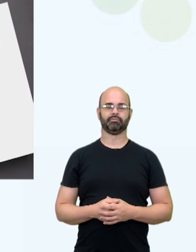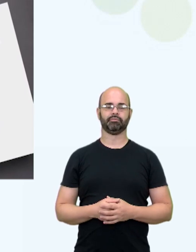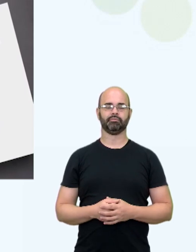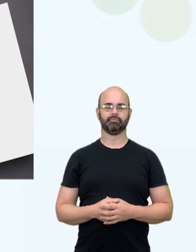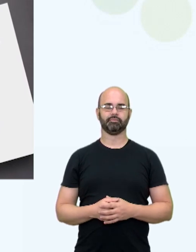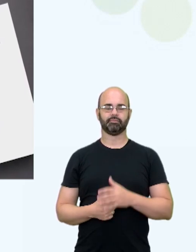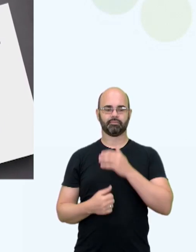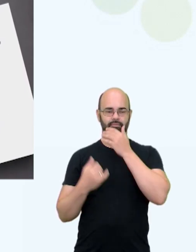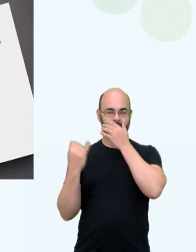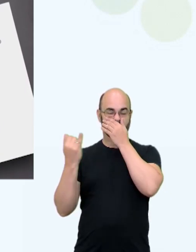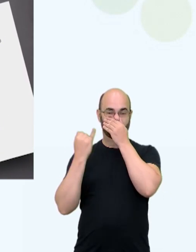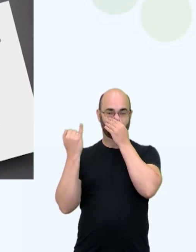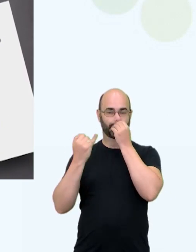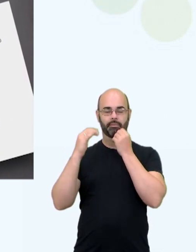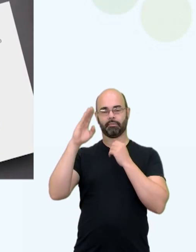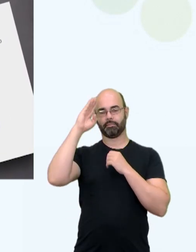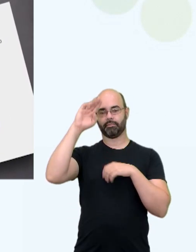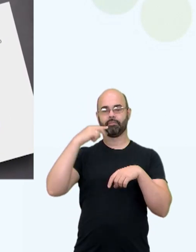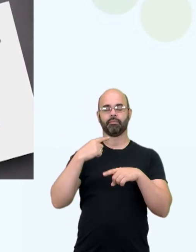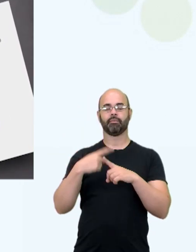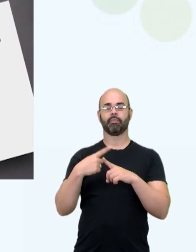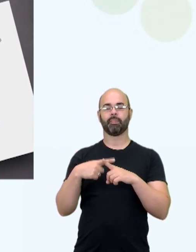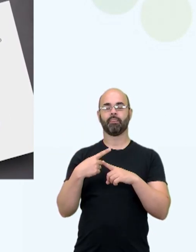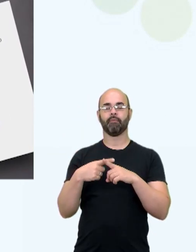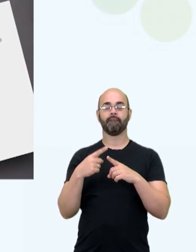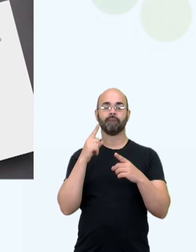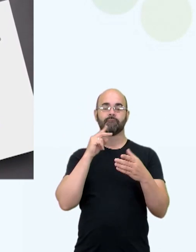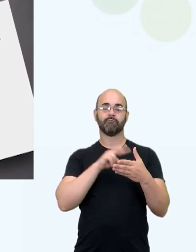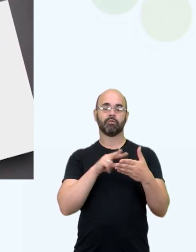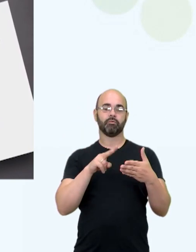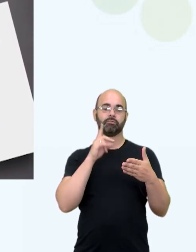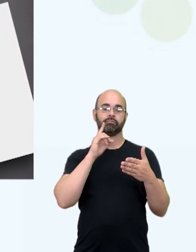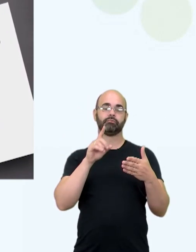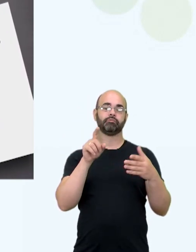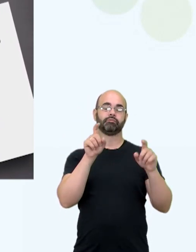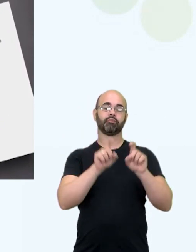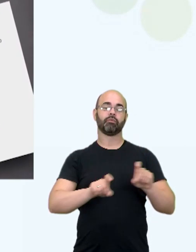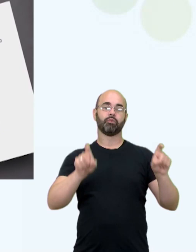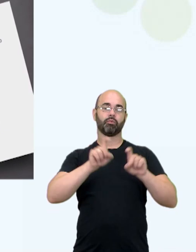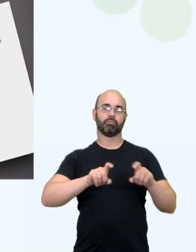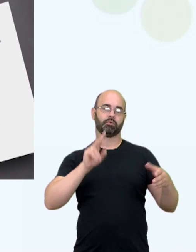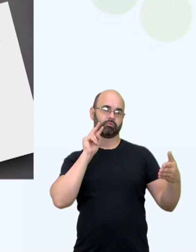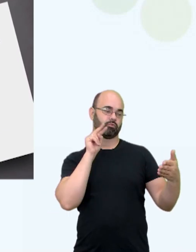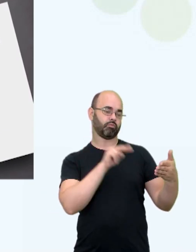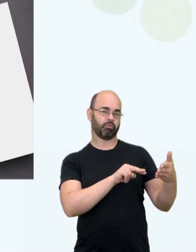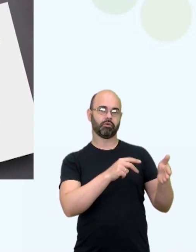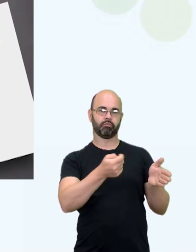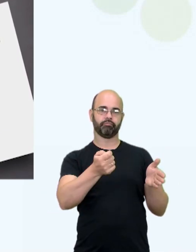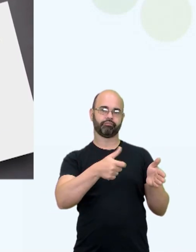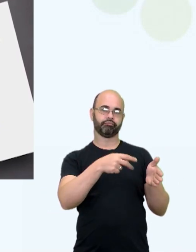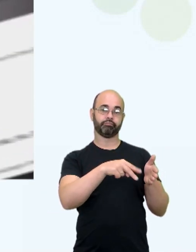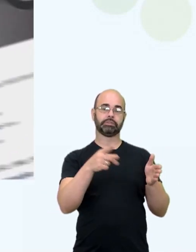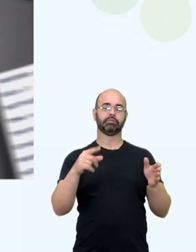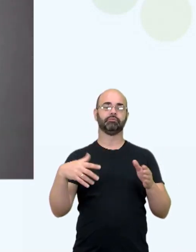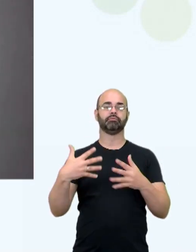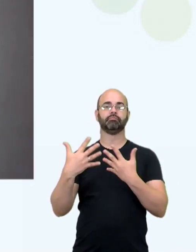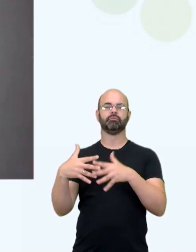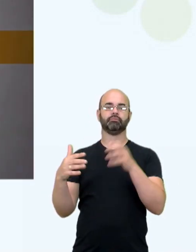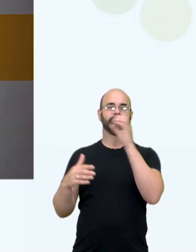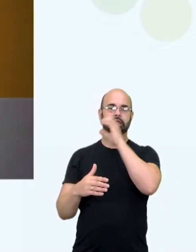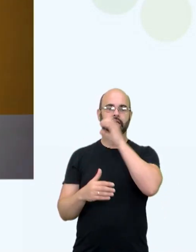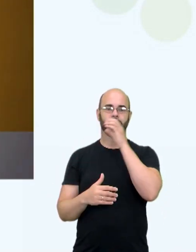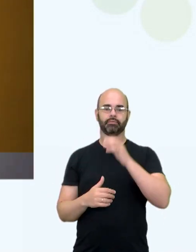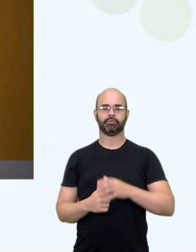está no fato principalmente de serem, em geral, inteligíveis por máquina, possibilitando a automatização de processos.